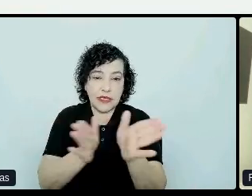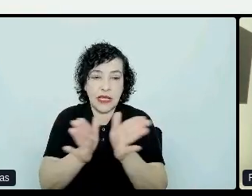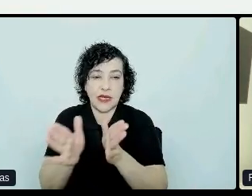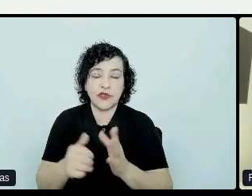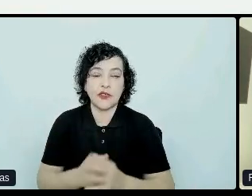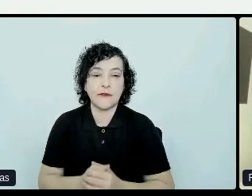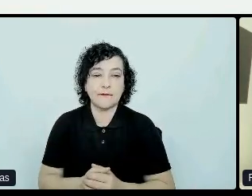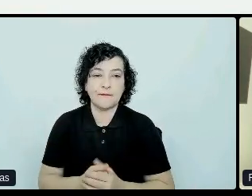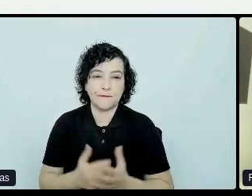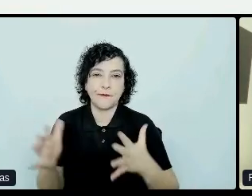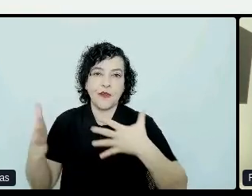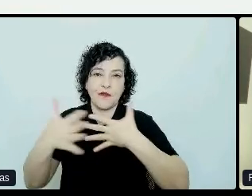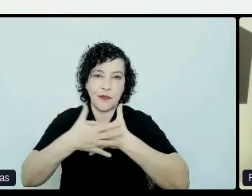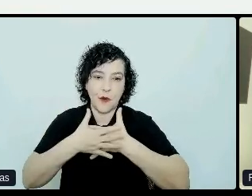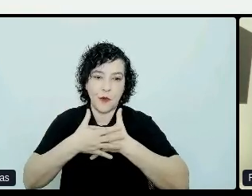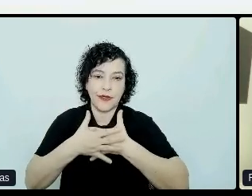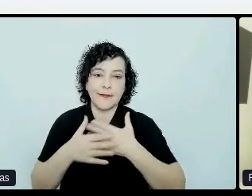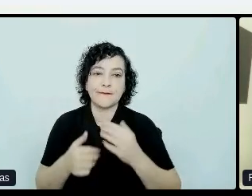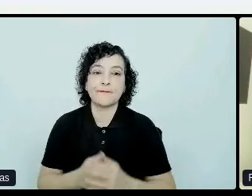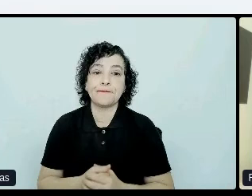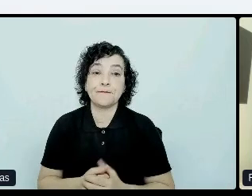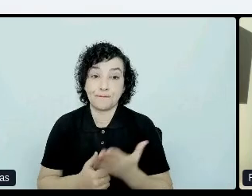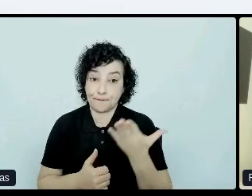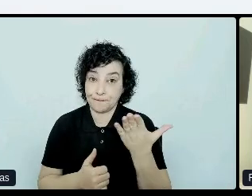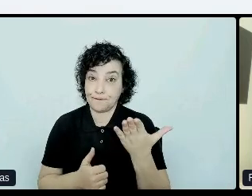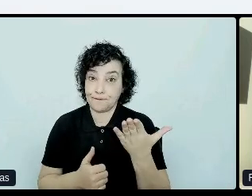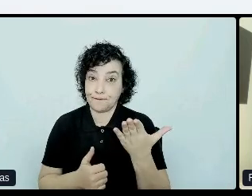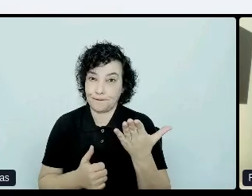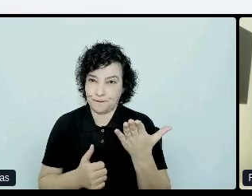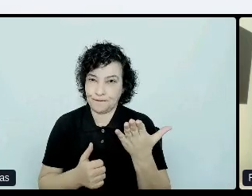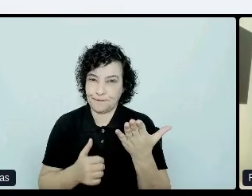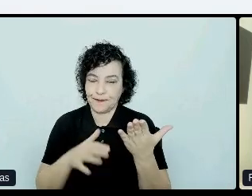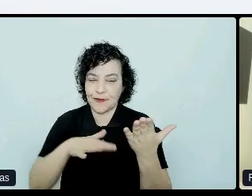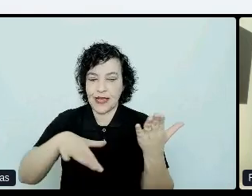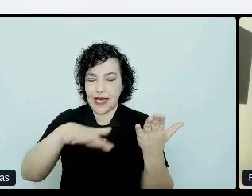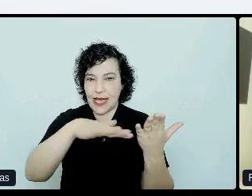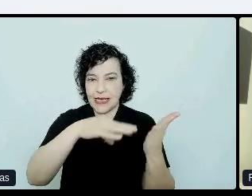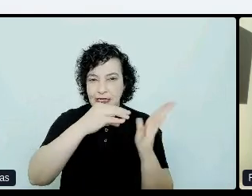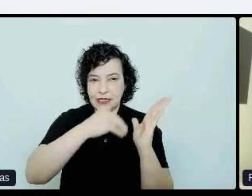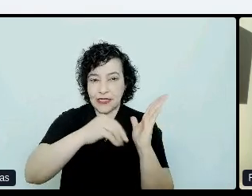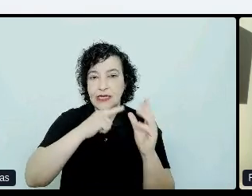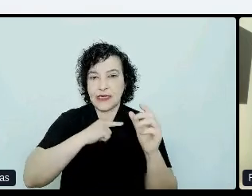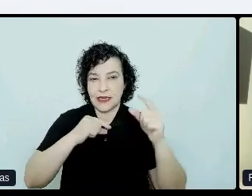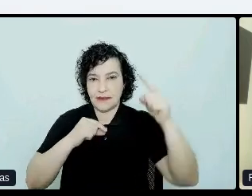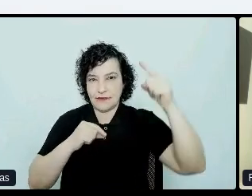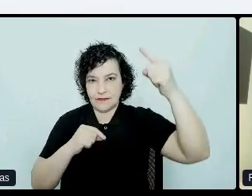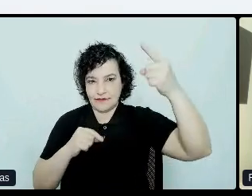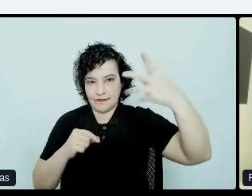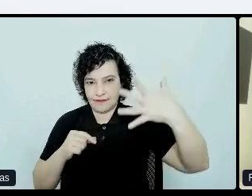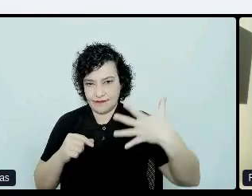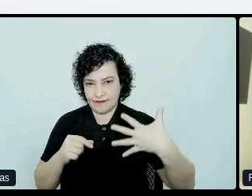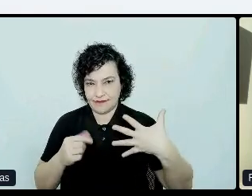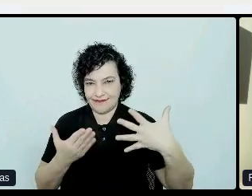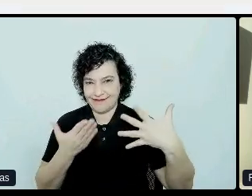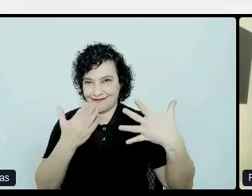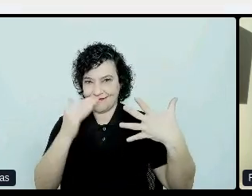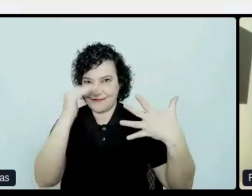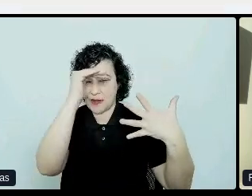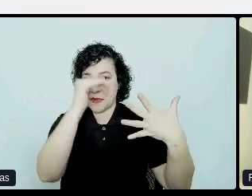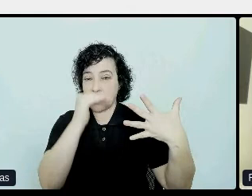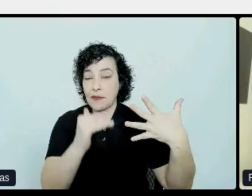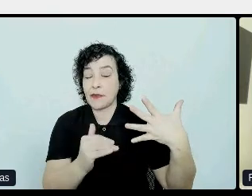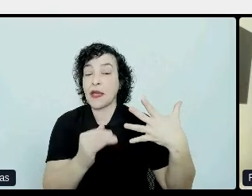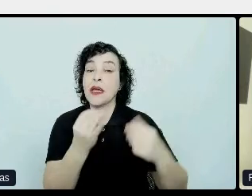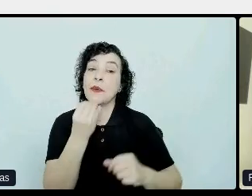o framework, né? Então, dentro da parte de Design System Ops, tem aqueles itens que são de Design System Ops, né? Então, por exemplo,